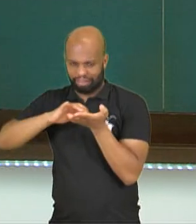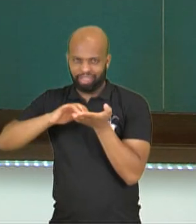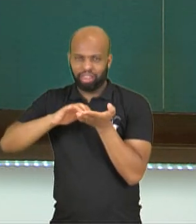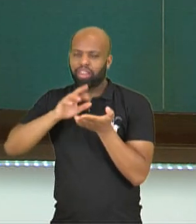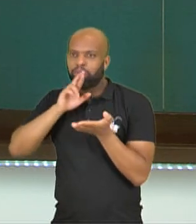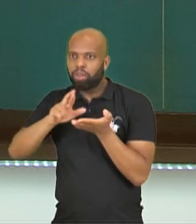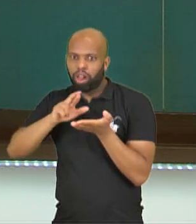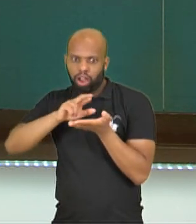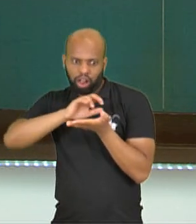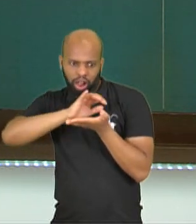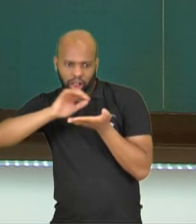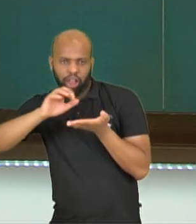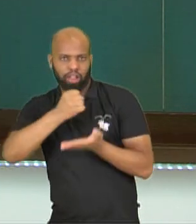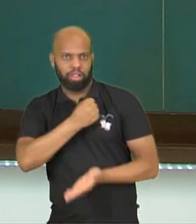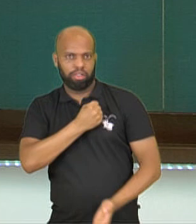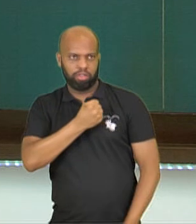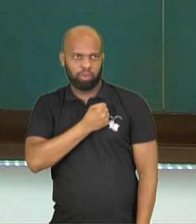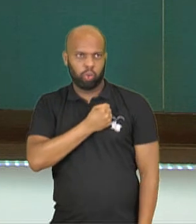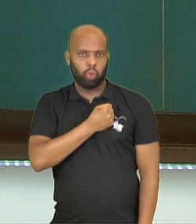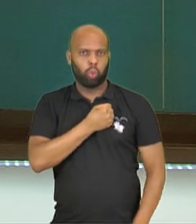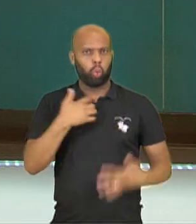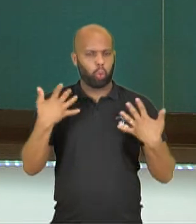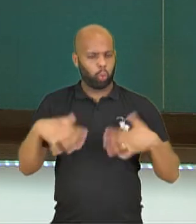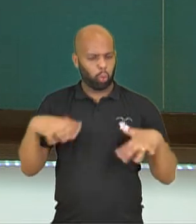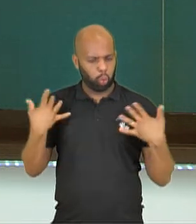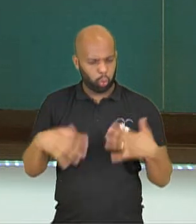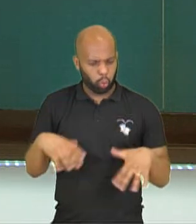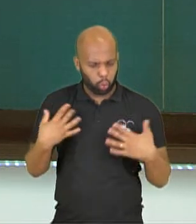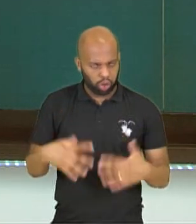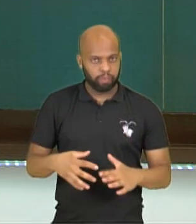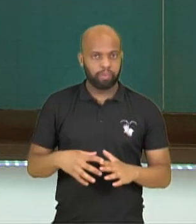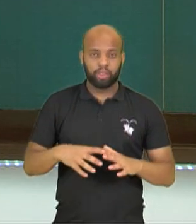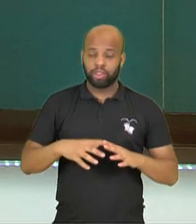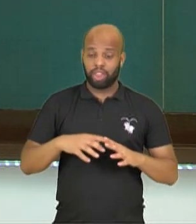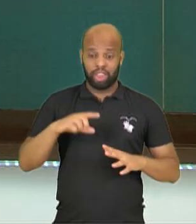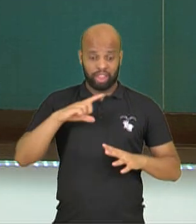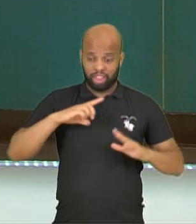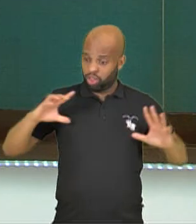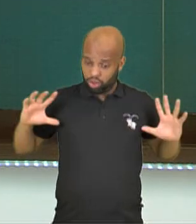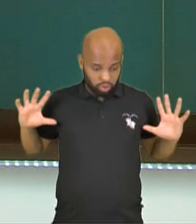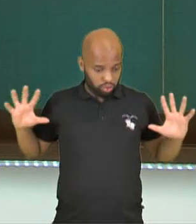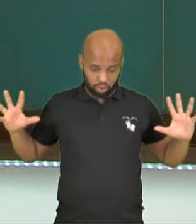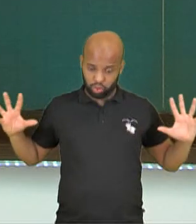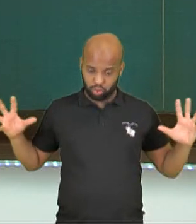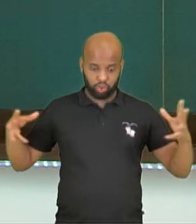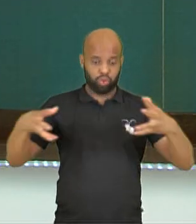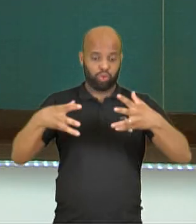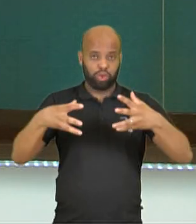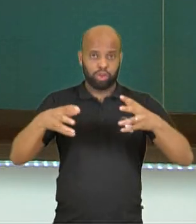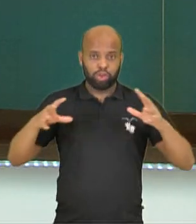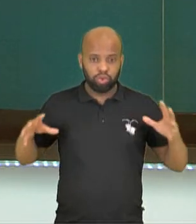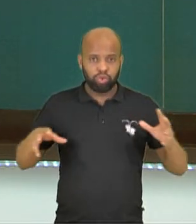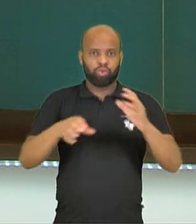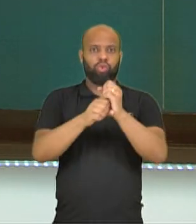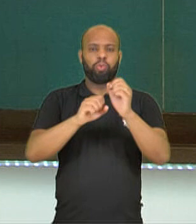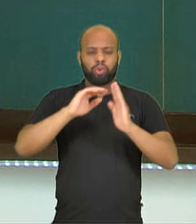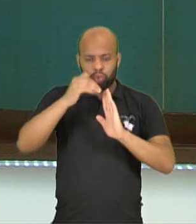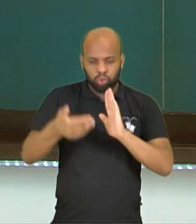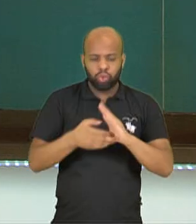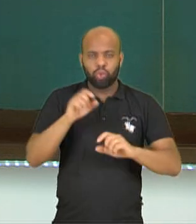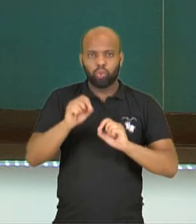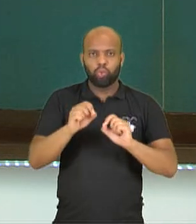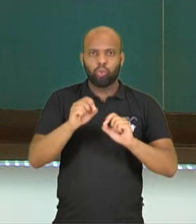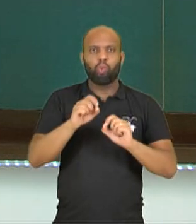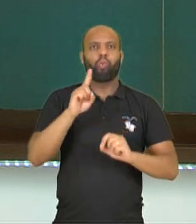e não termina. São esses números mais malucos, certo? E daí, englobando toda essa galera, nós temos o conjunto dos números